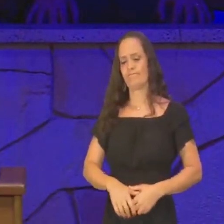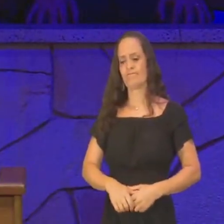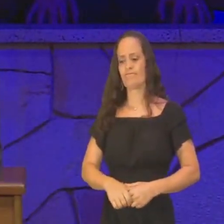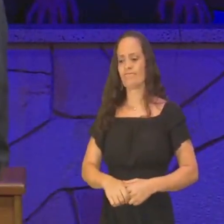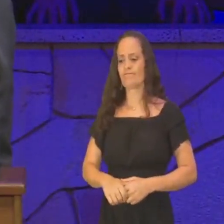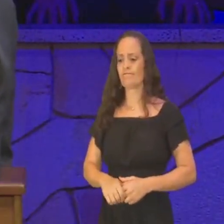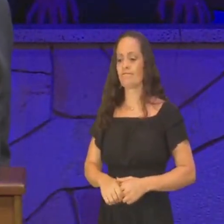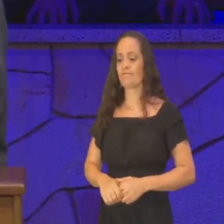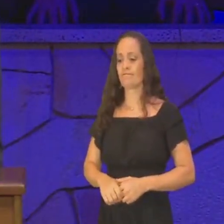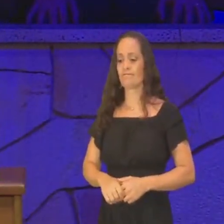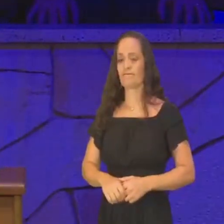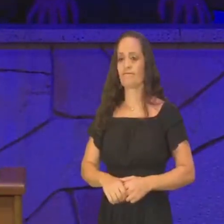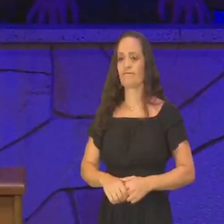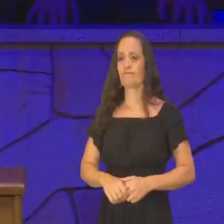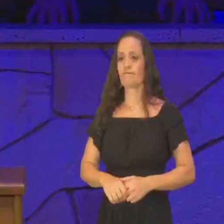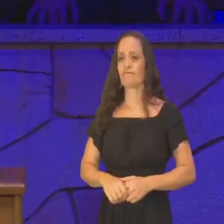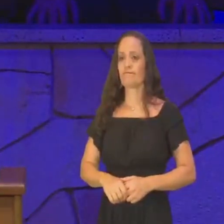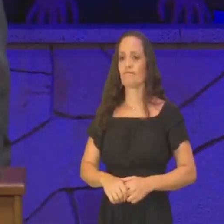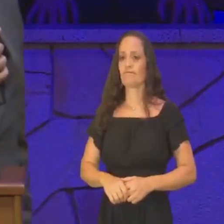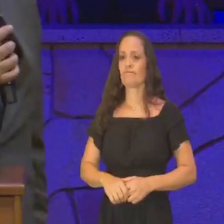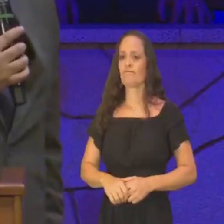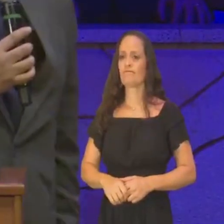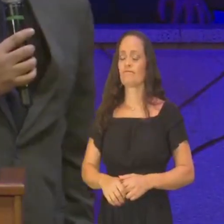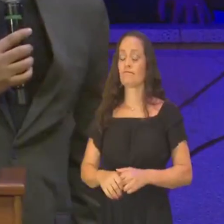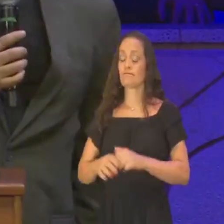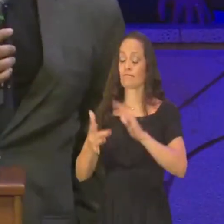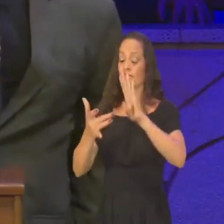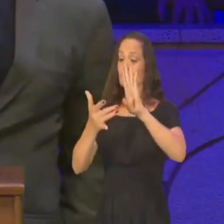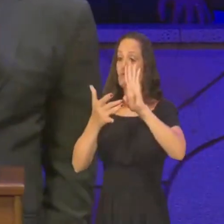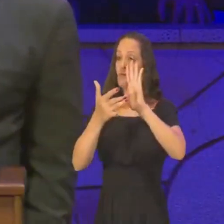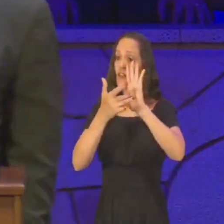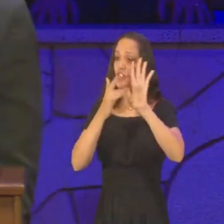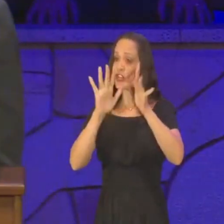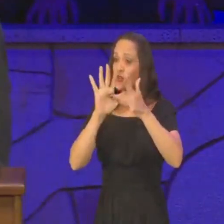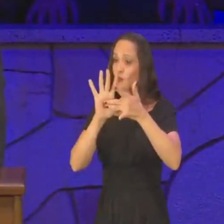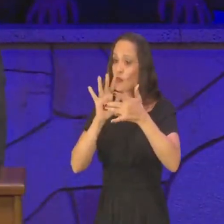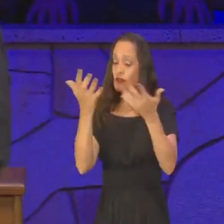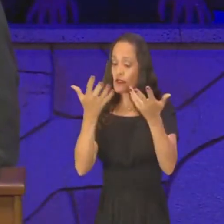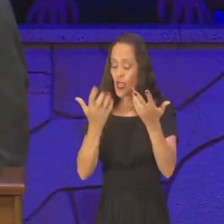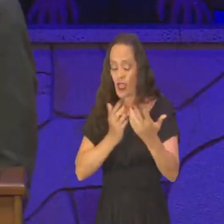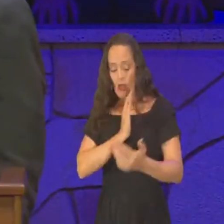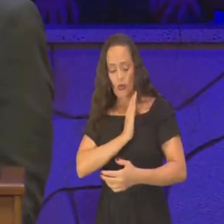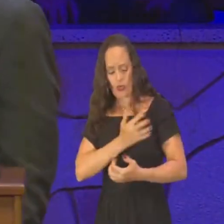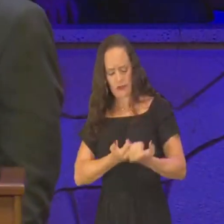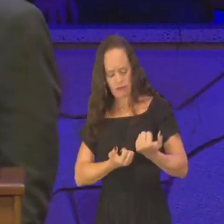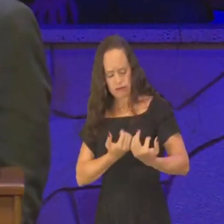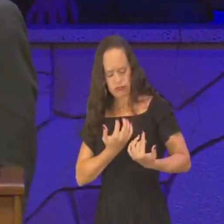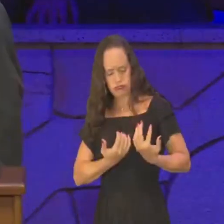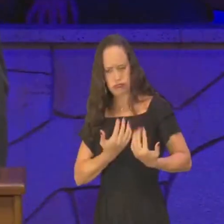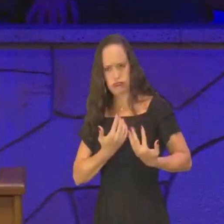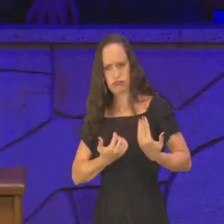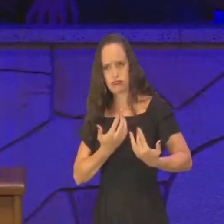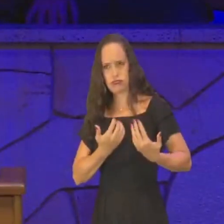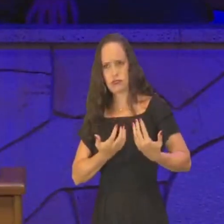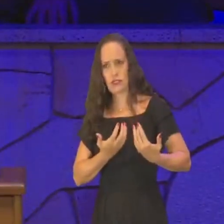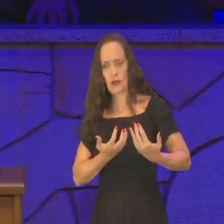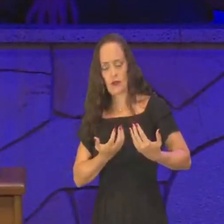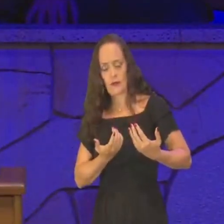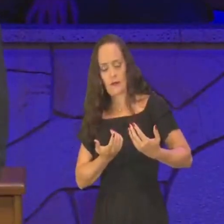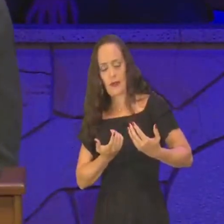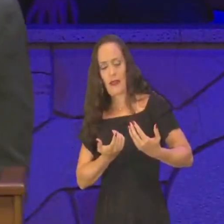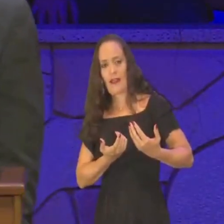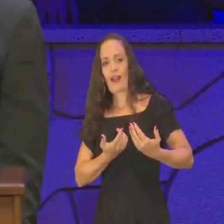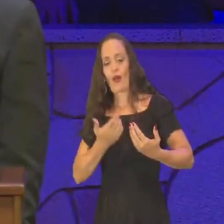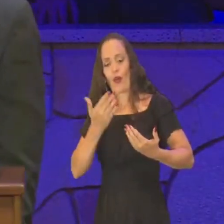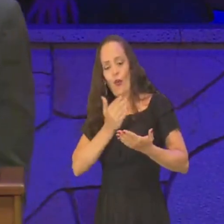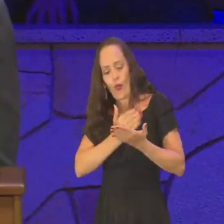Cristo está pronto para reacender a chama do seu coração, para te dar um recomeço.